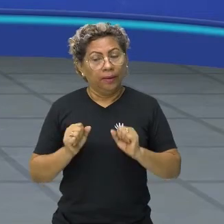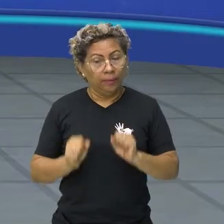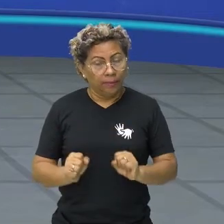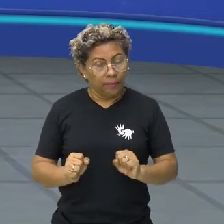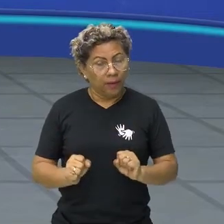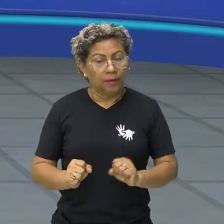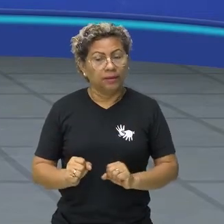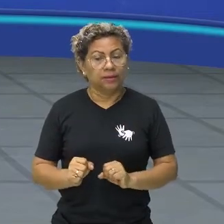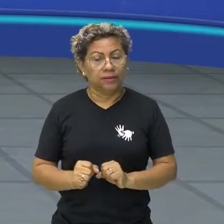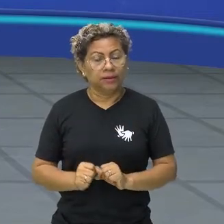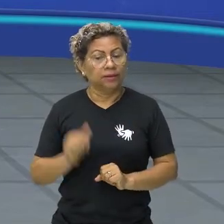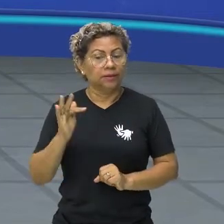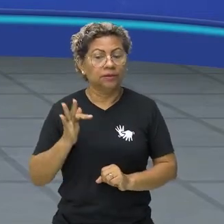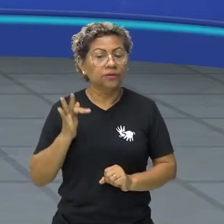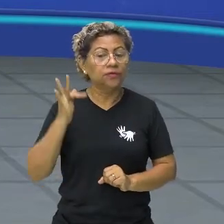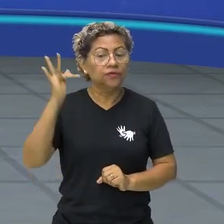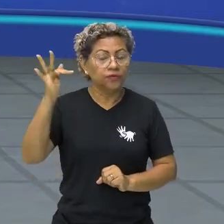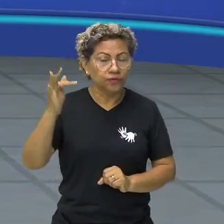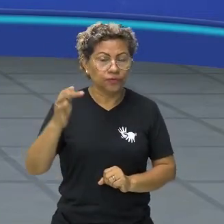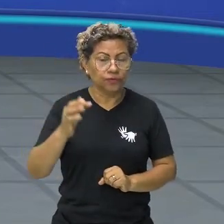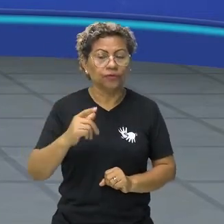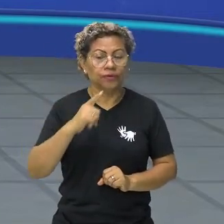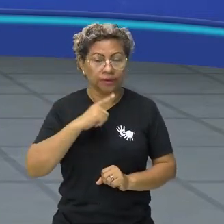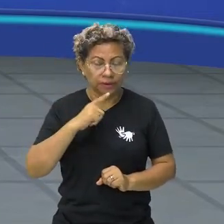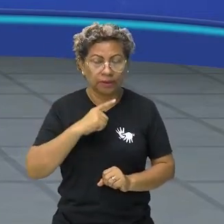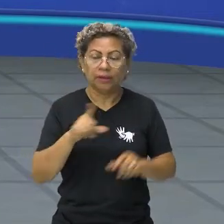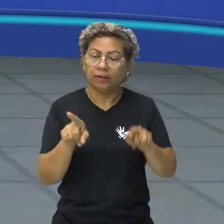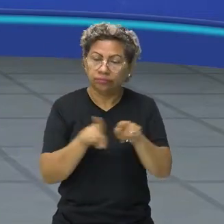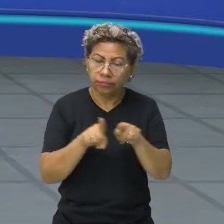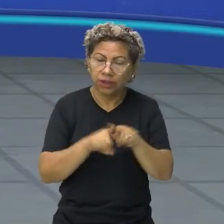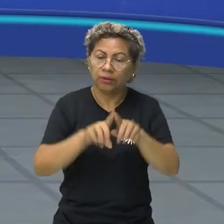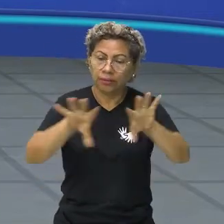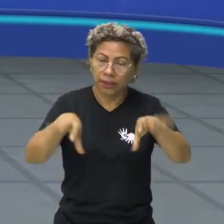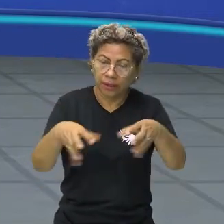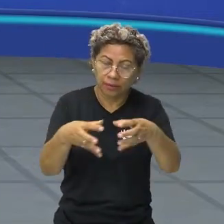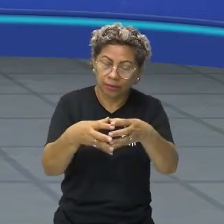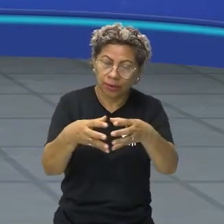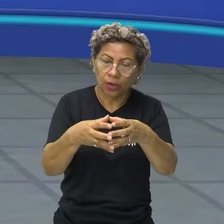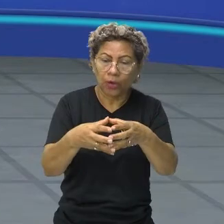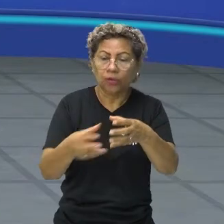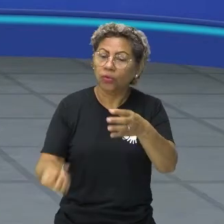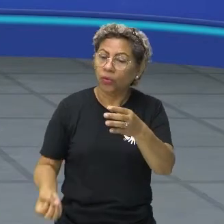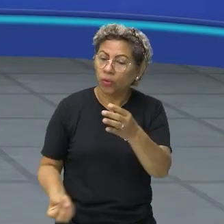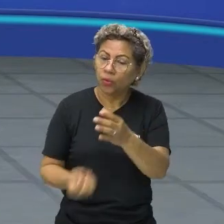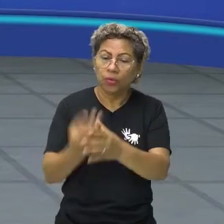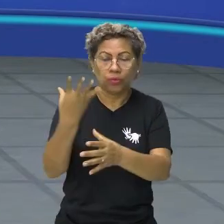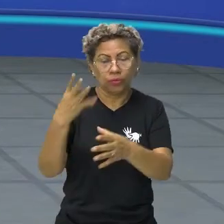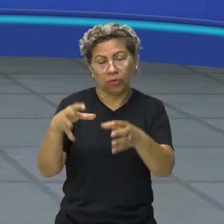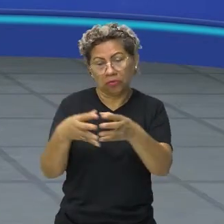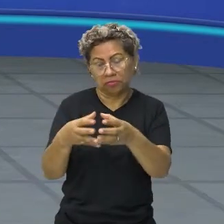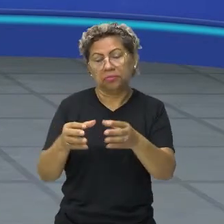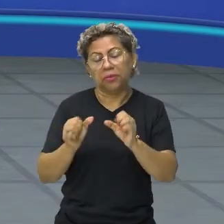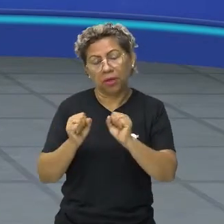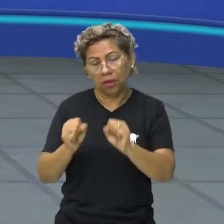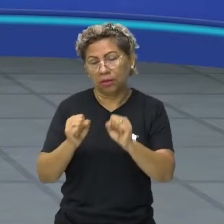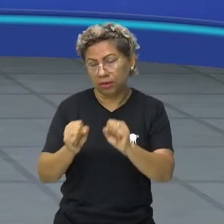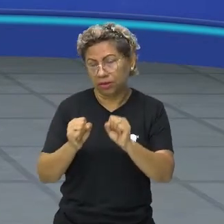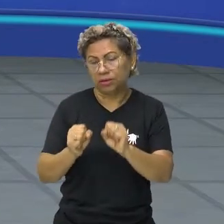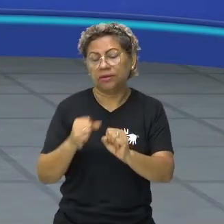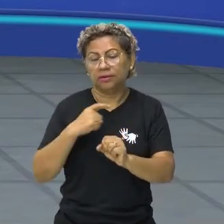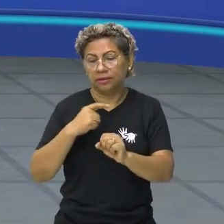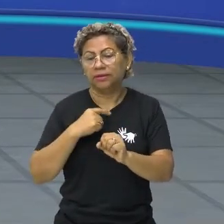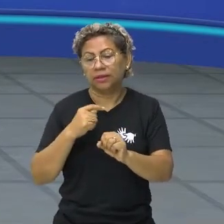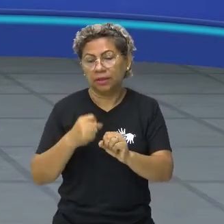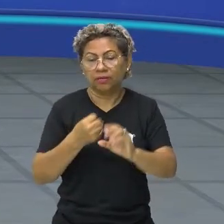que futuramente vários países eles acabam se juntando e formando um bloco econômico e pode estar aí com essas características